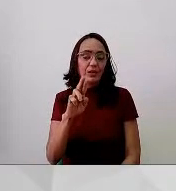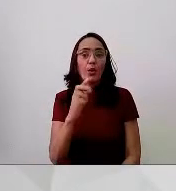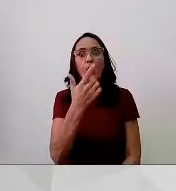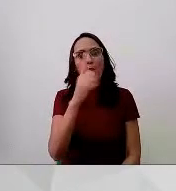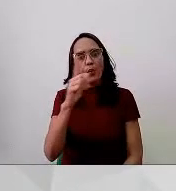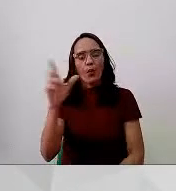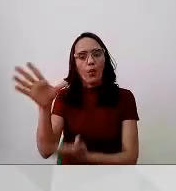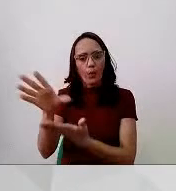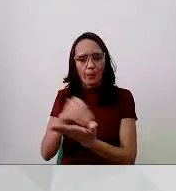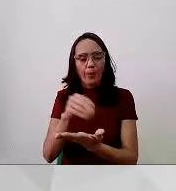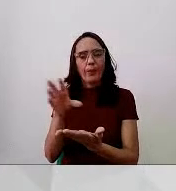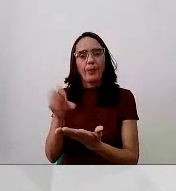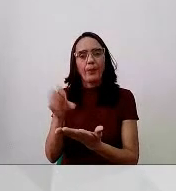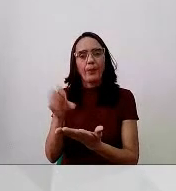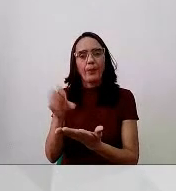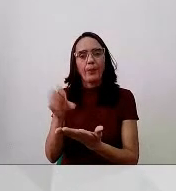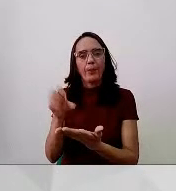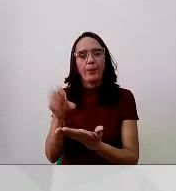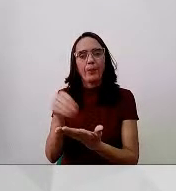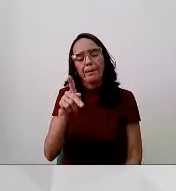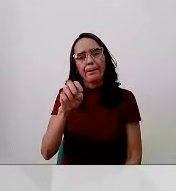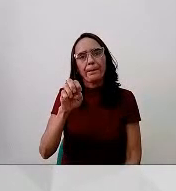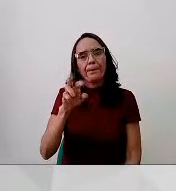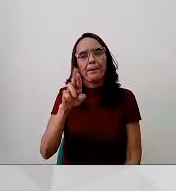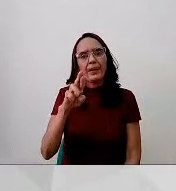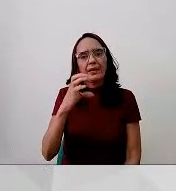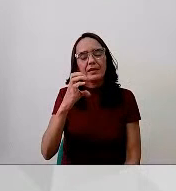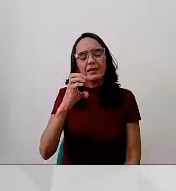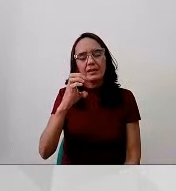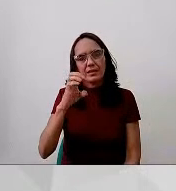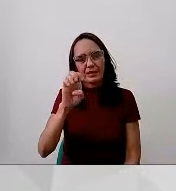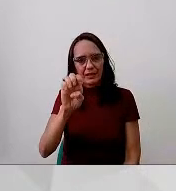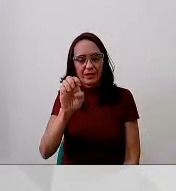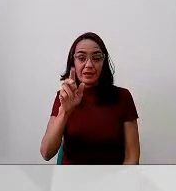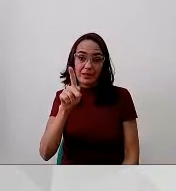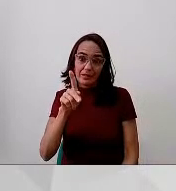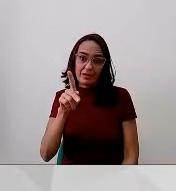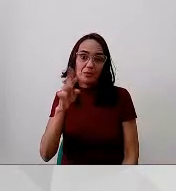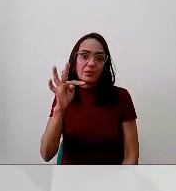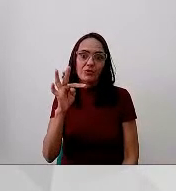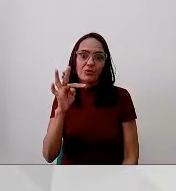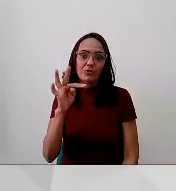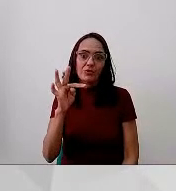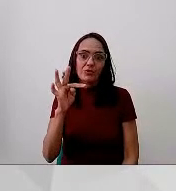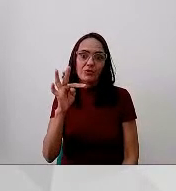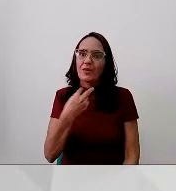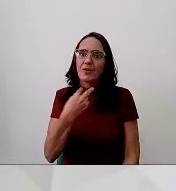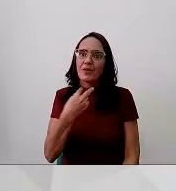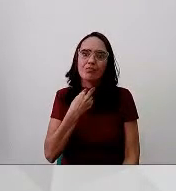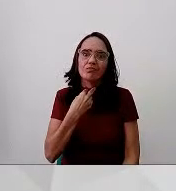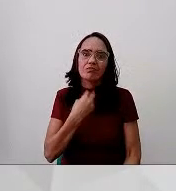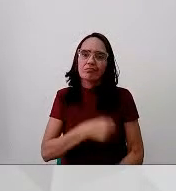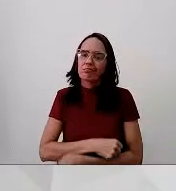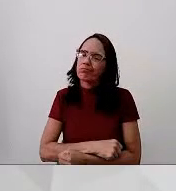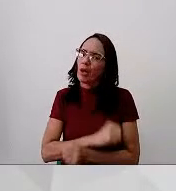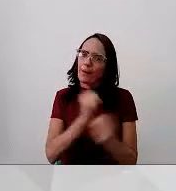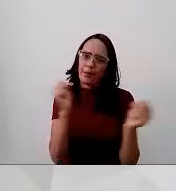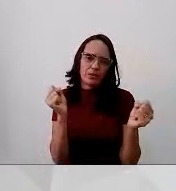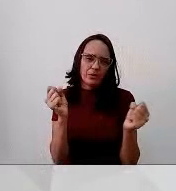lá do Perceptum, né, não permitia fazer mapeamento não linear, né? Isso foi